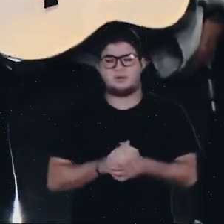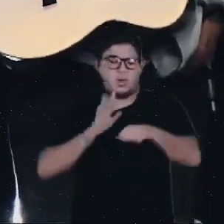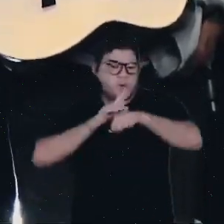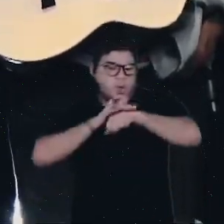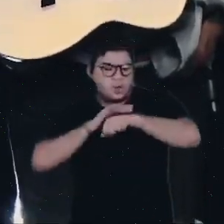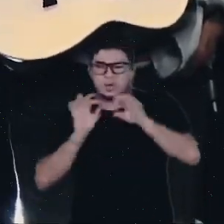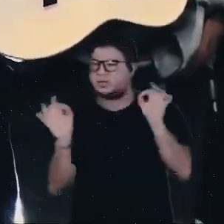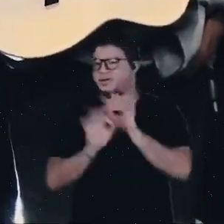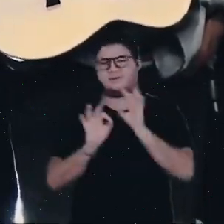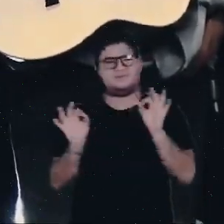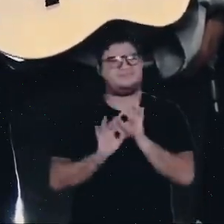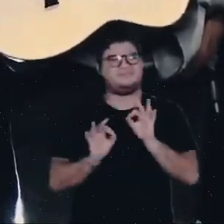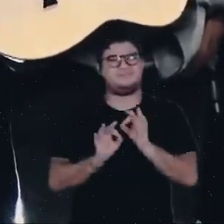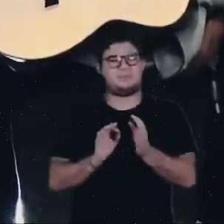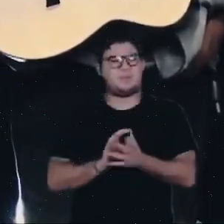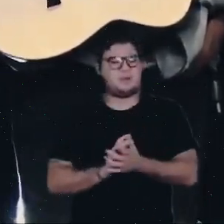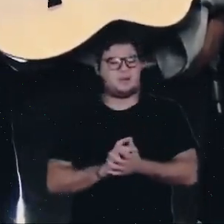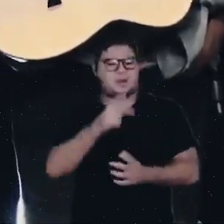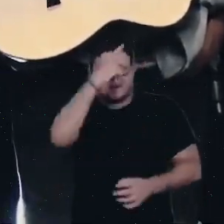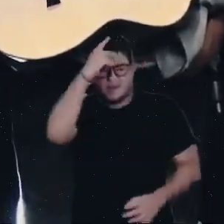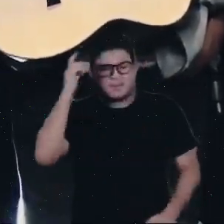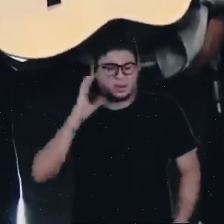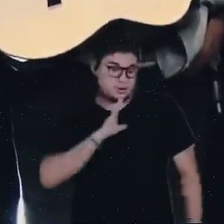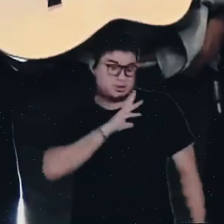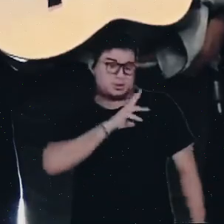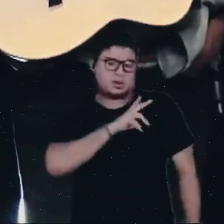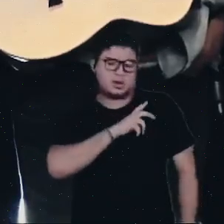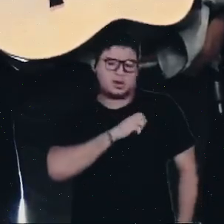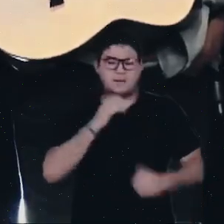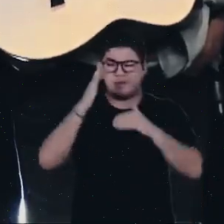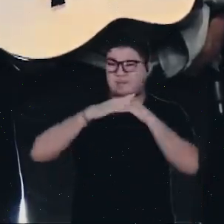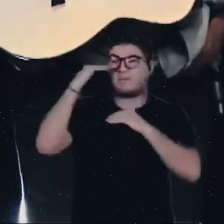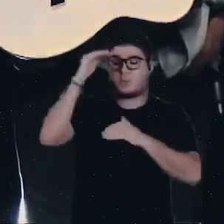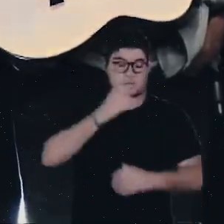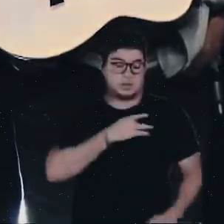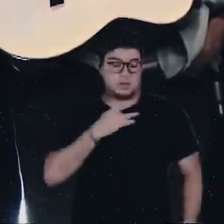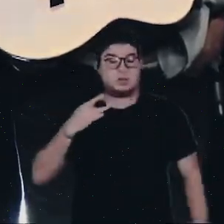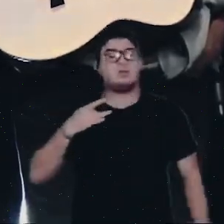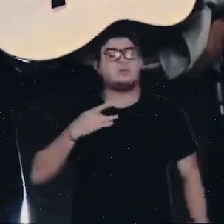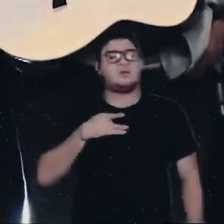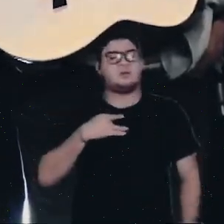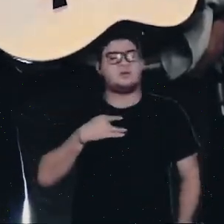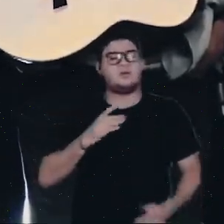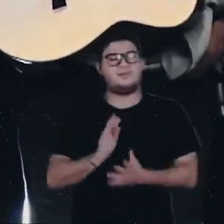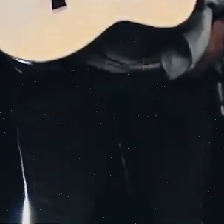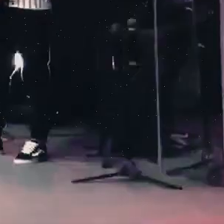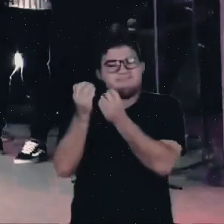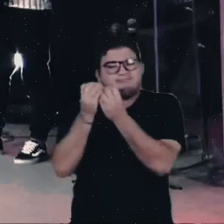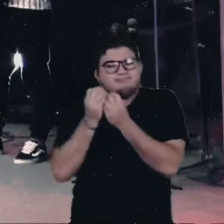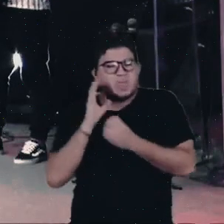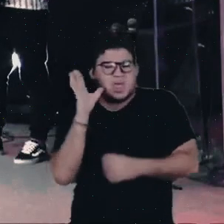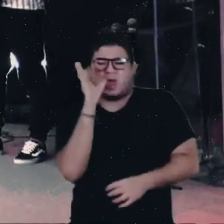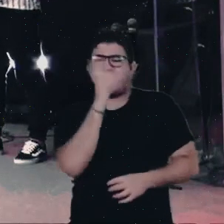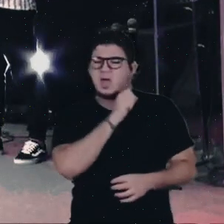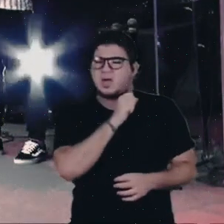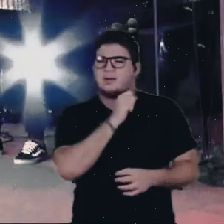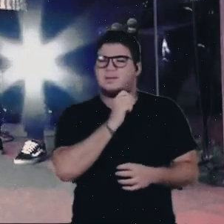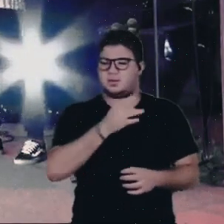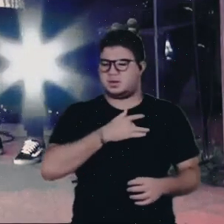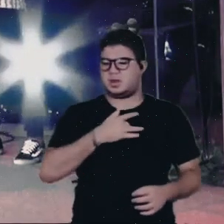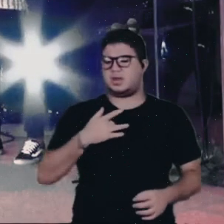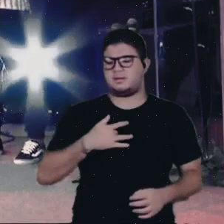com menos frequência, têm mais saúde, se recuperam muito mais rápido